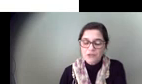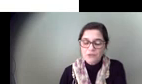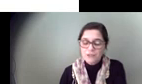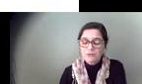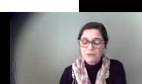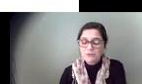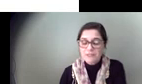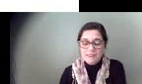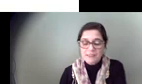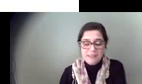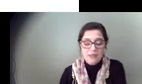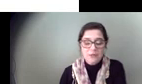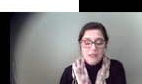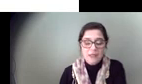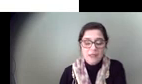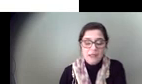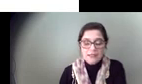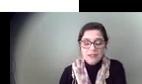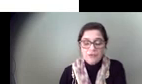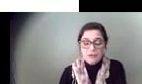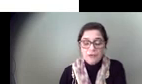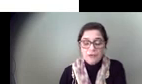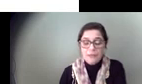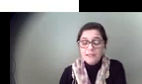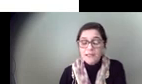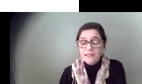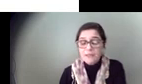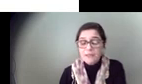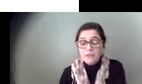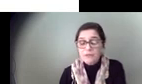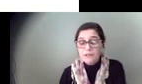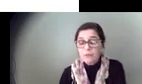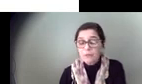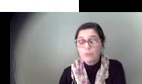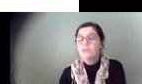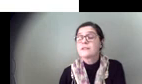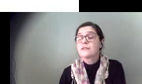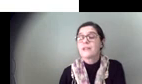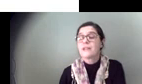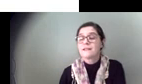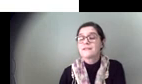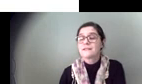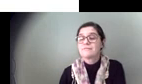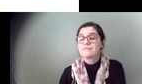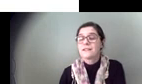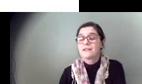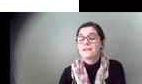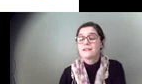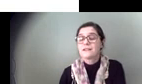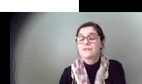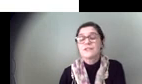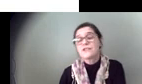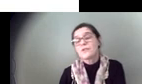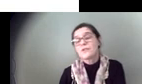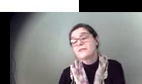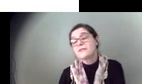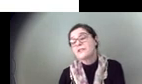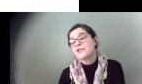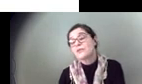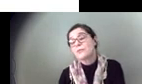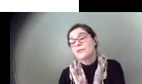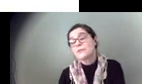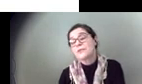Procurar ajuda quando necessário e aceitar de forma realista aquelas situações que não podem ser mudadas. Na verdade, tem